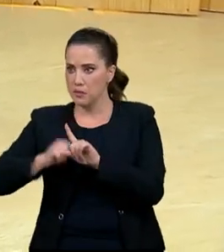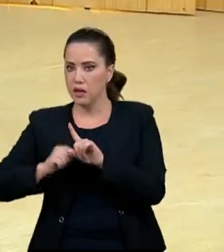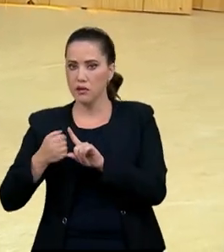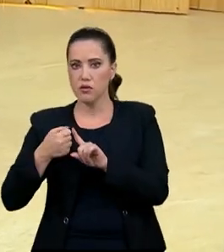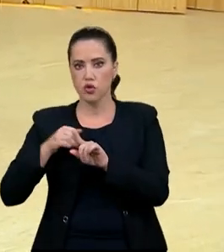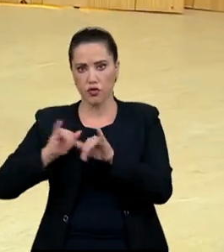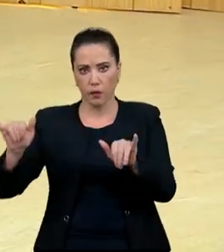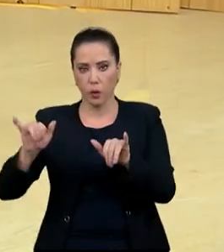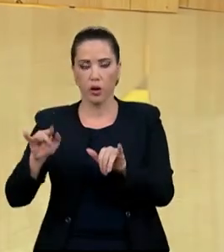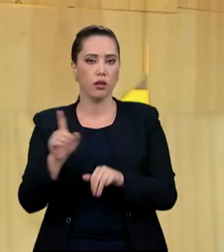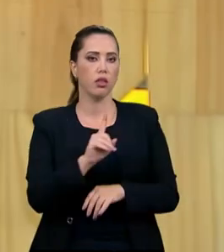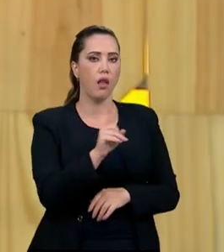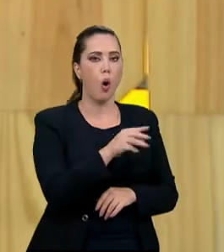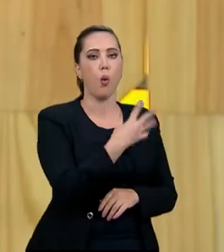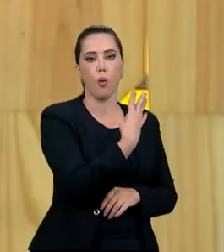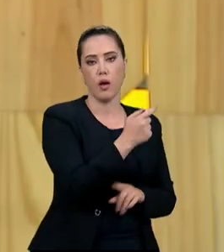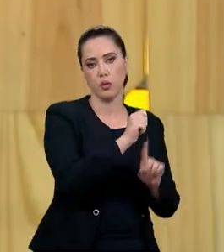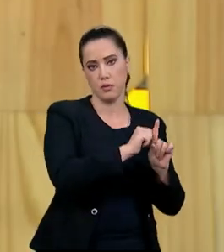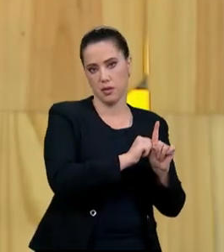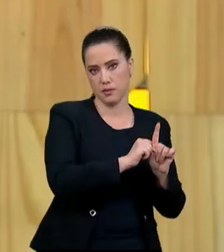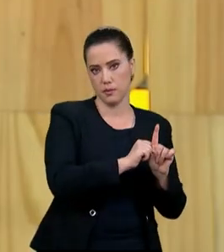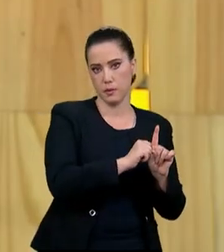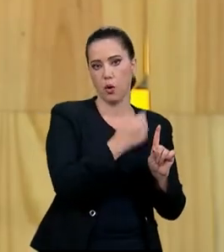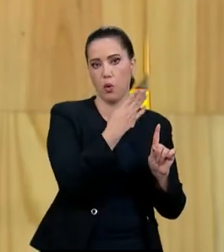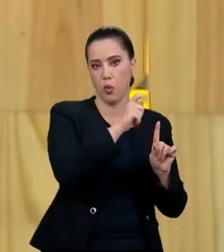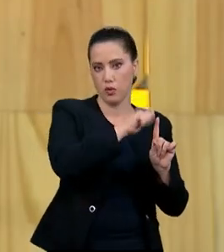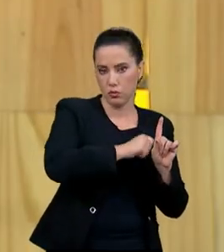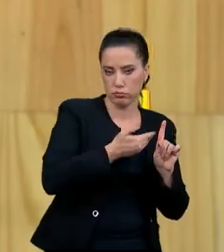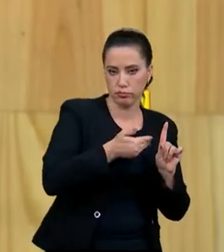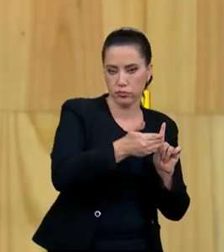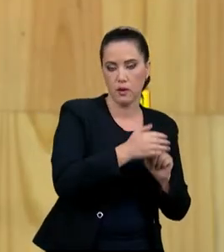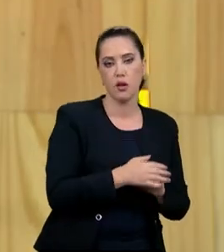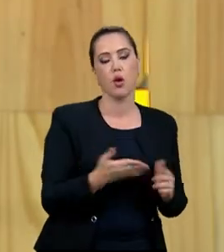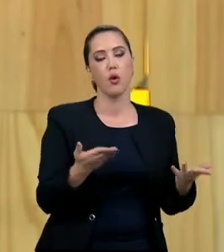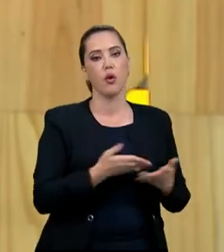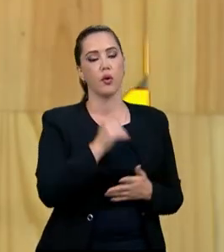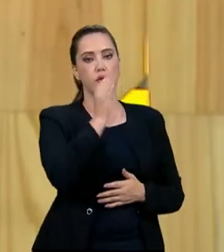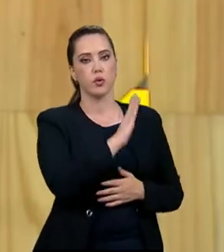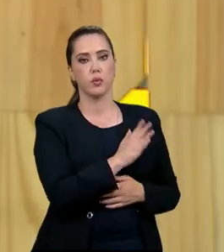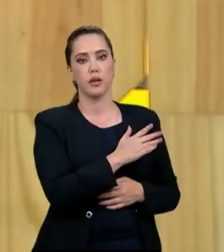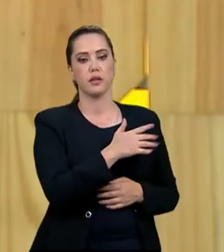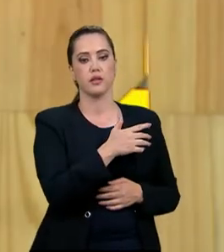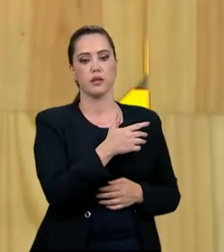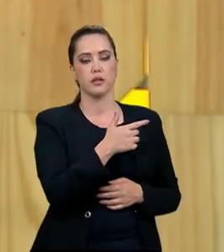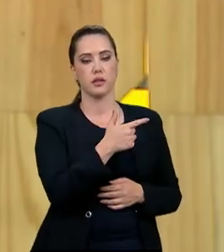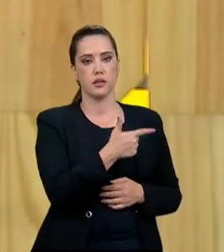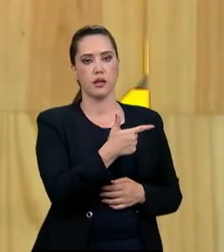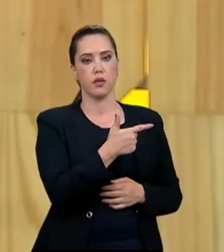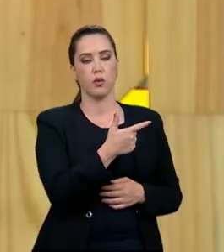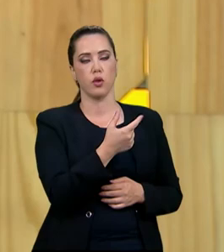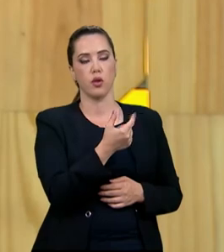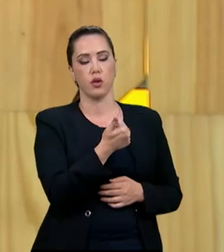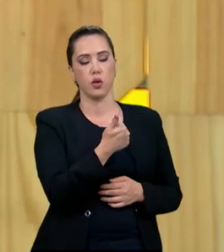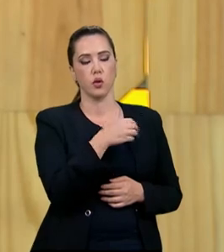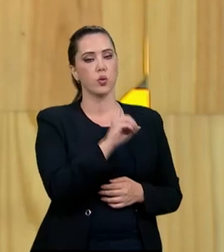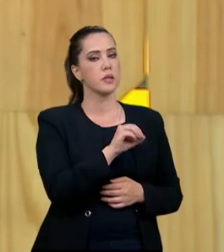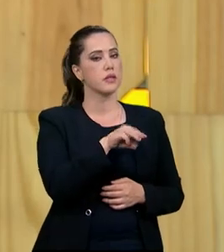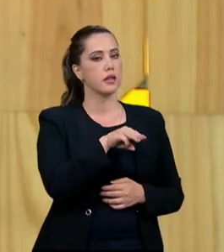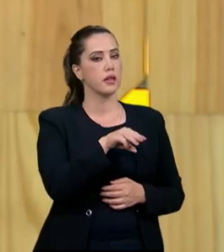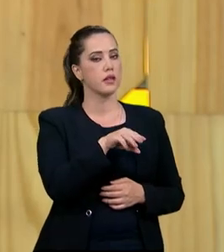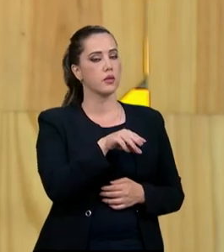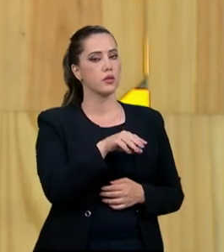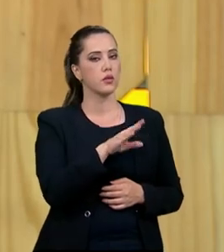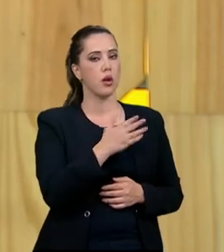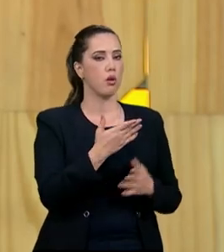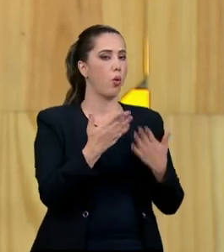relatórios. Quando a gente olha, hoje em dia o Brasil está gerando liquidamente em torno de 210, quando a gente pega o ano passado, 2021